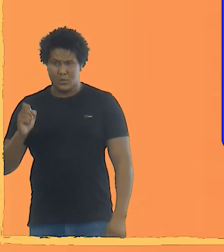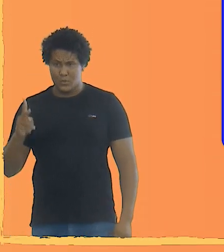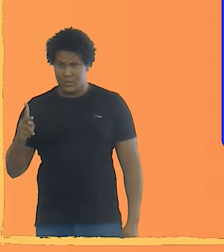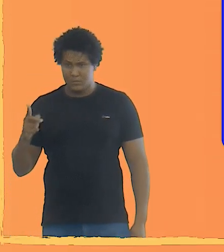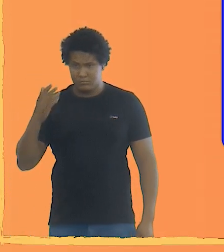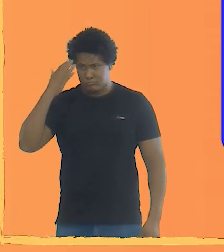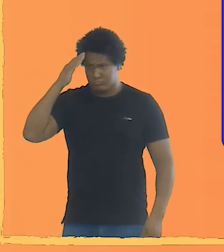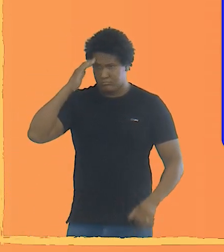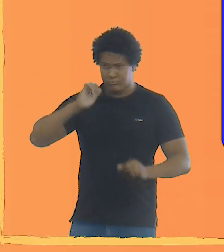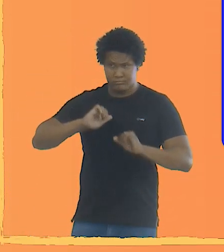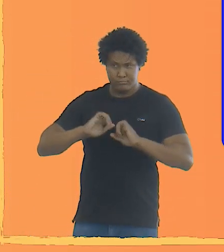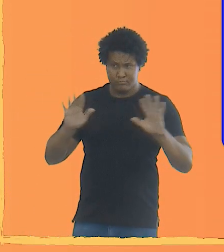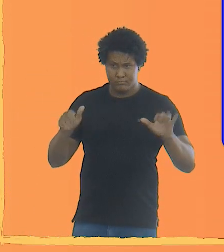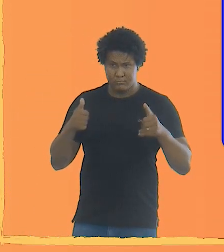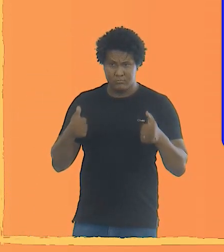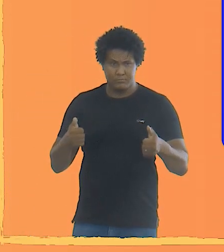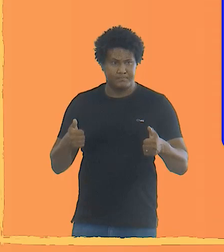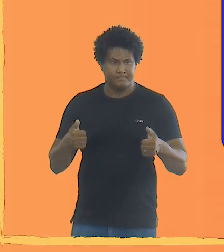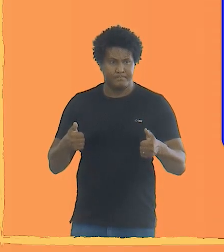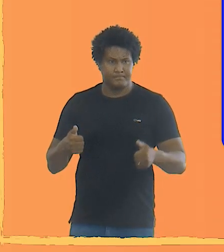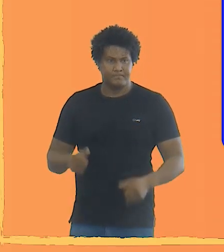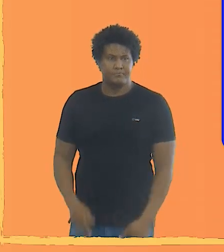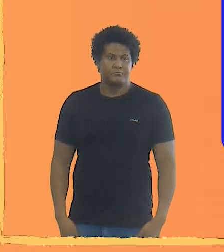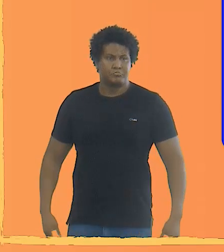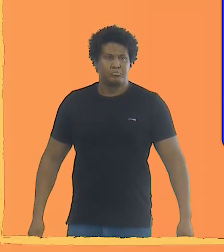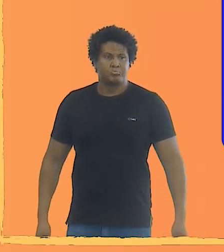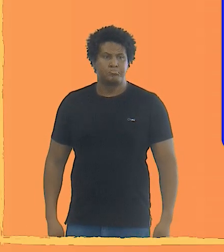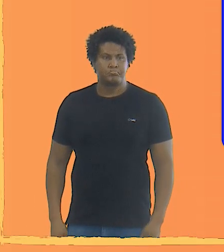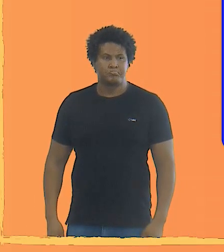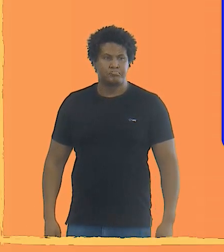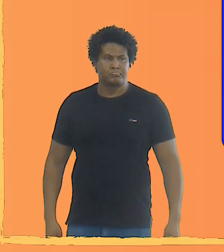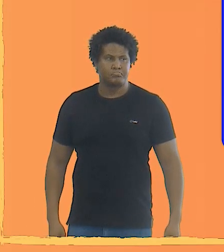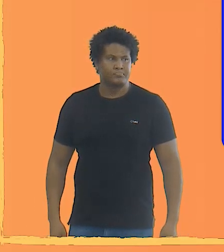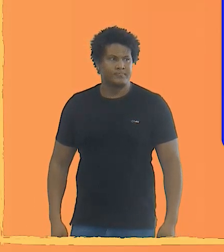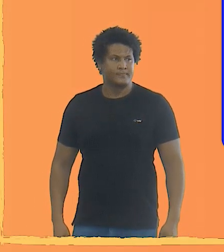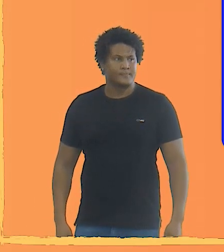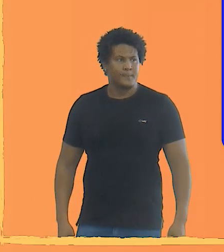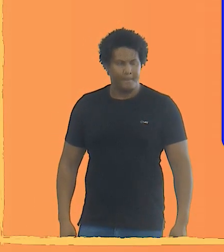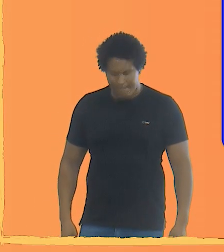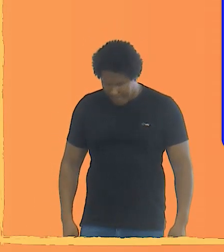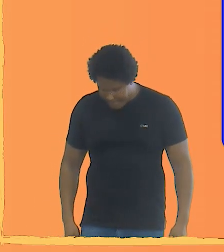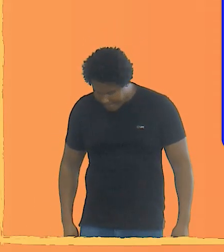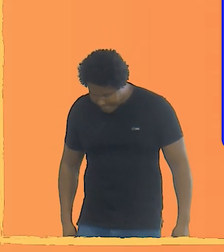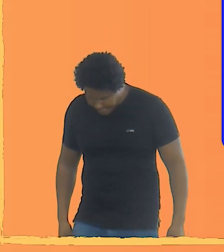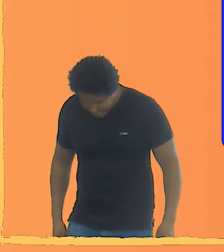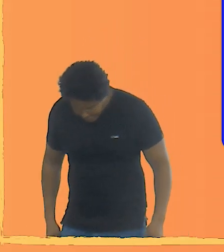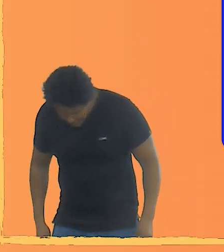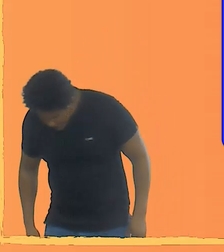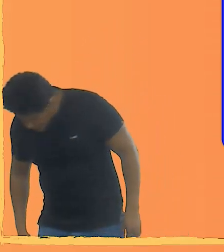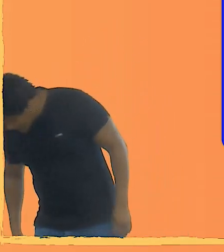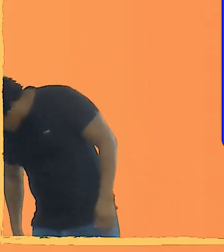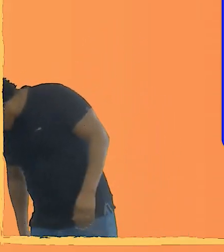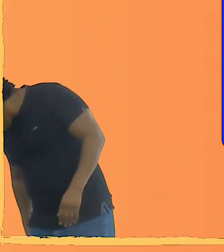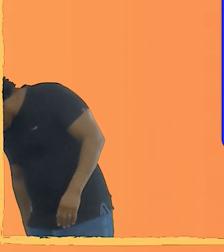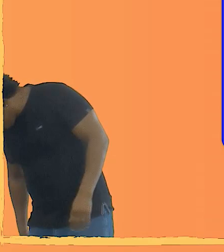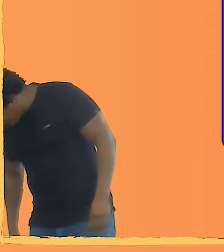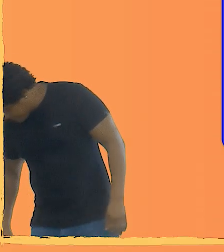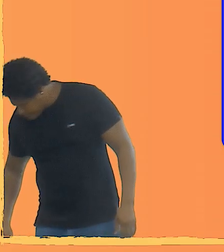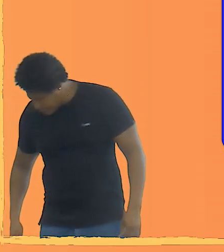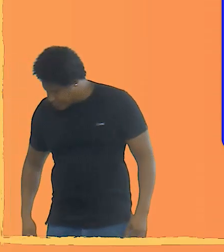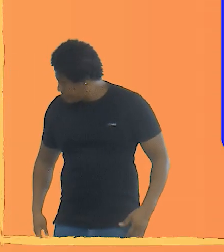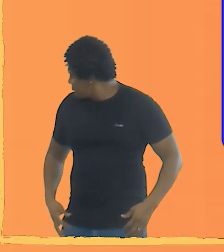Entenderam? Beleza? Bora mais. Então, a resposta da questão, letra C,